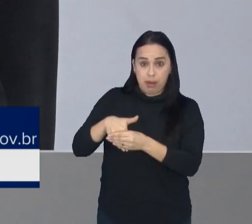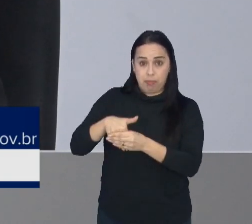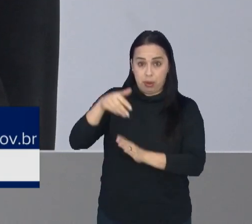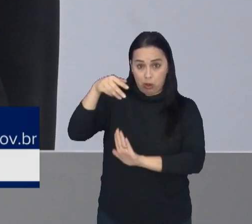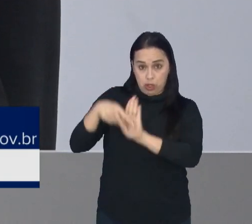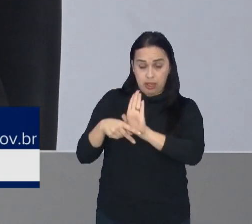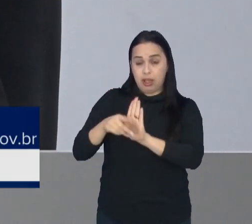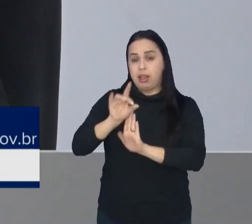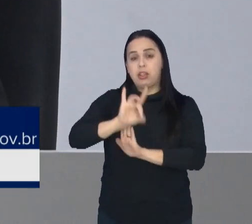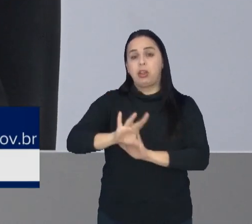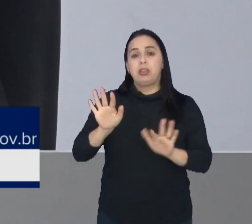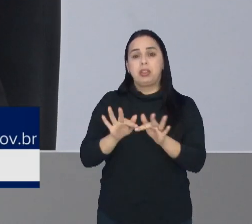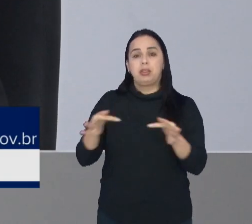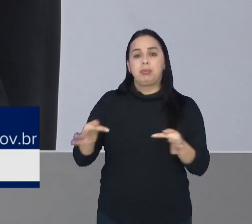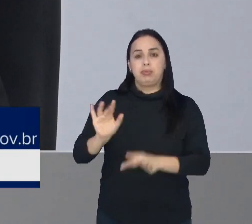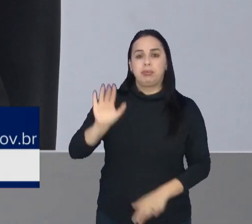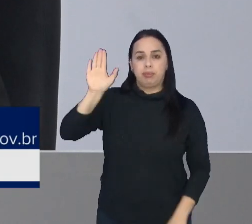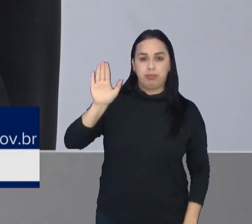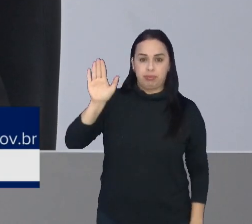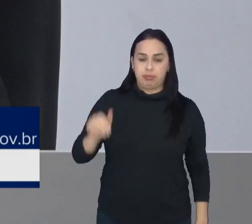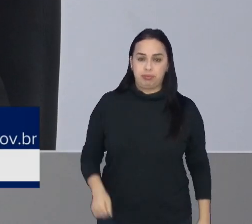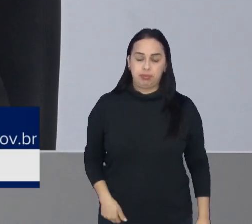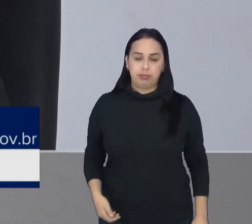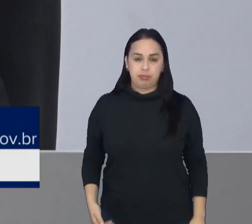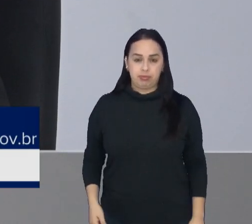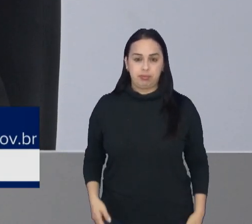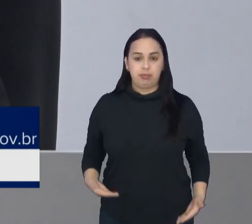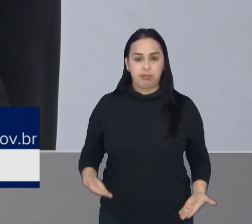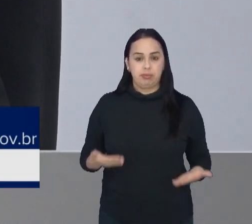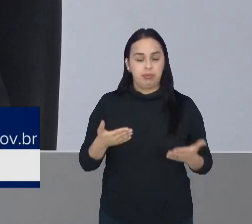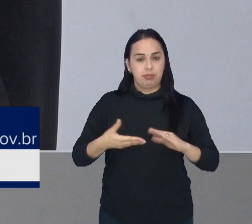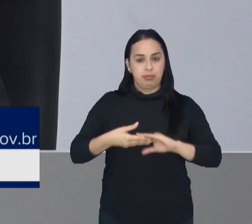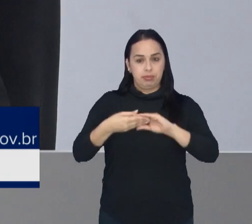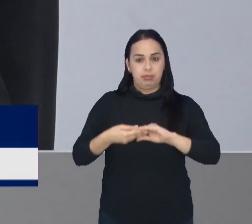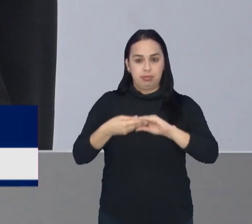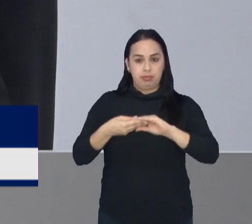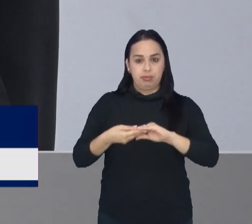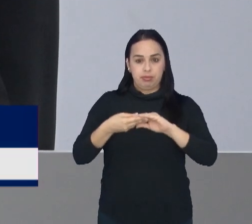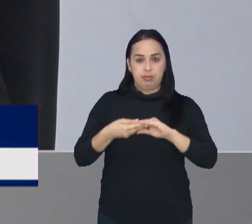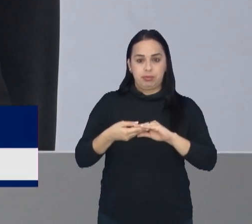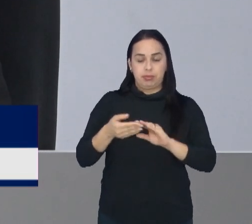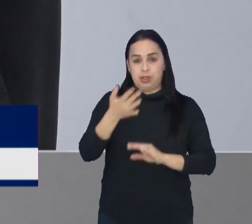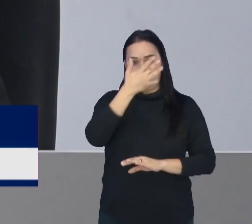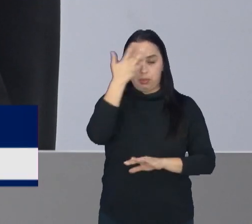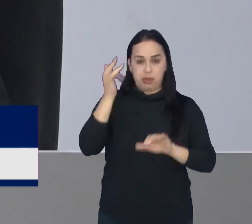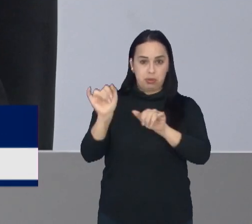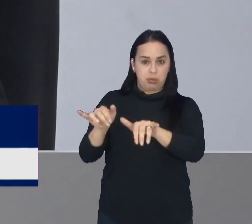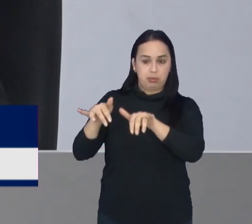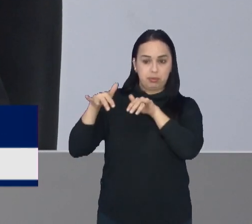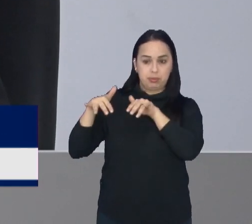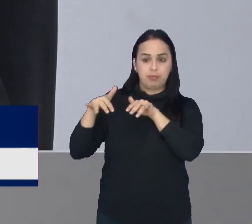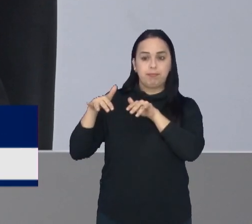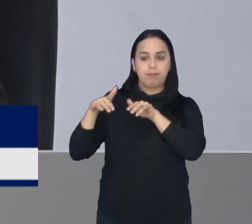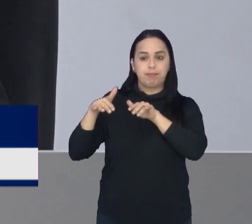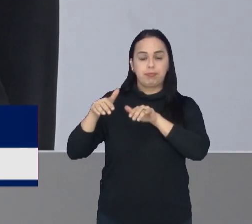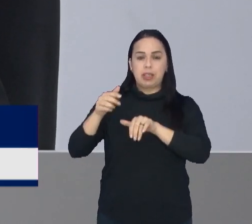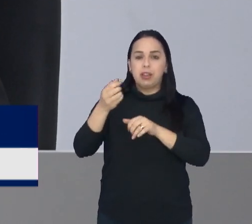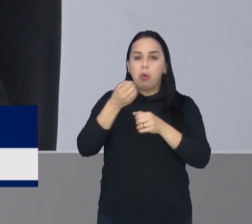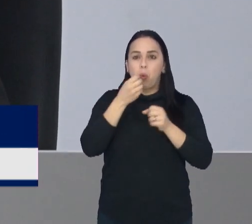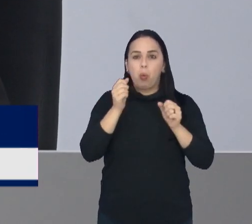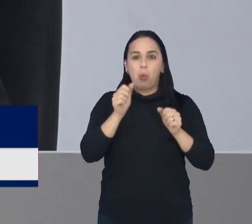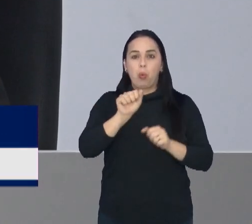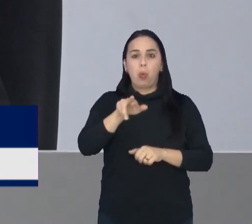forma simbólica. Quero cumprimentar aí o Zetão, todos estão em cima. Tá bom o ar agora aí,